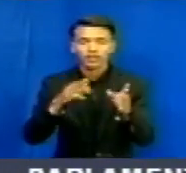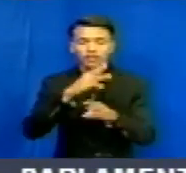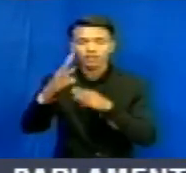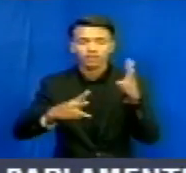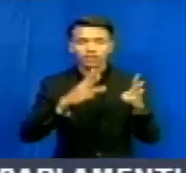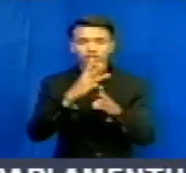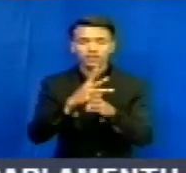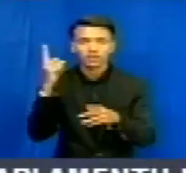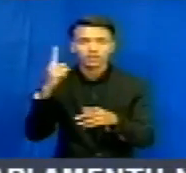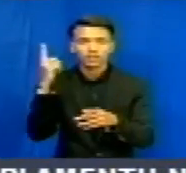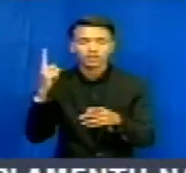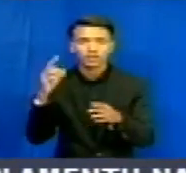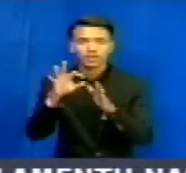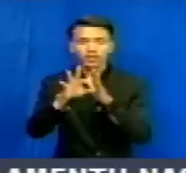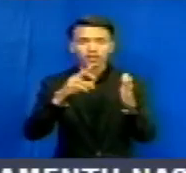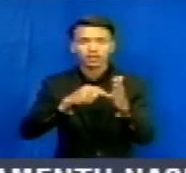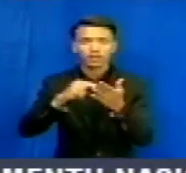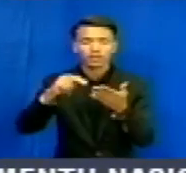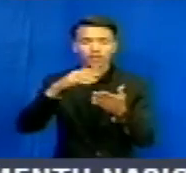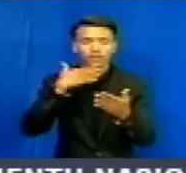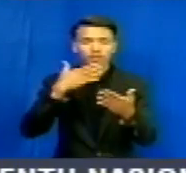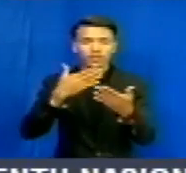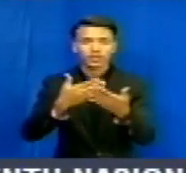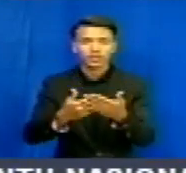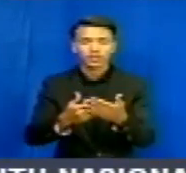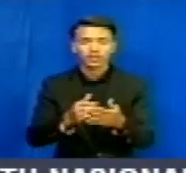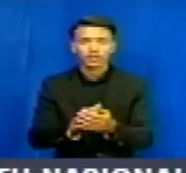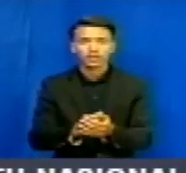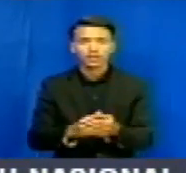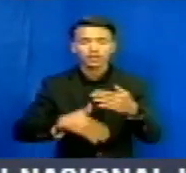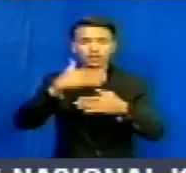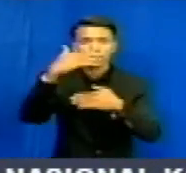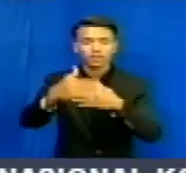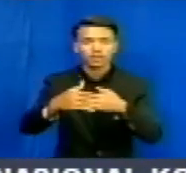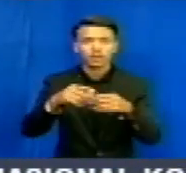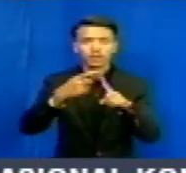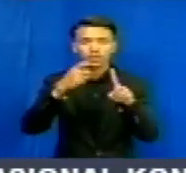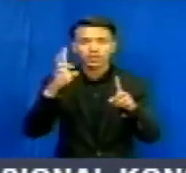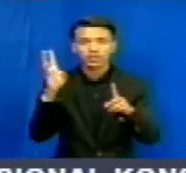ita sim. Sempre iheta número no beke dia ki mo saltu makas o husi 71 ba